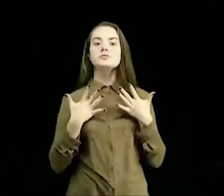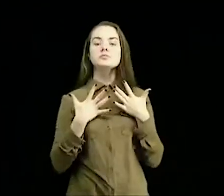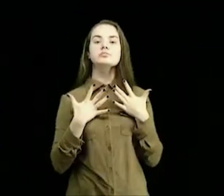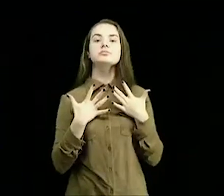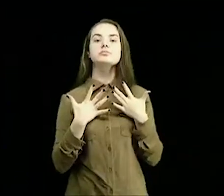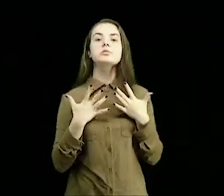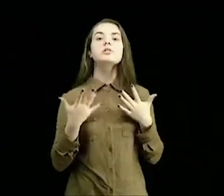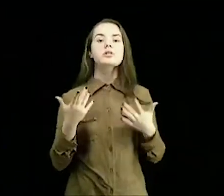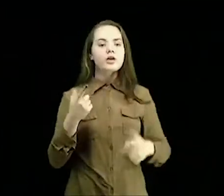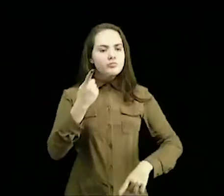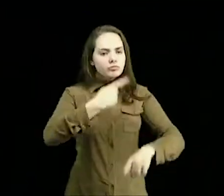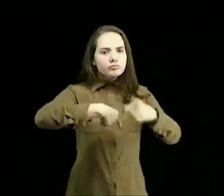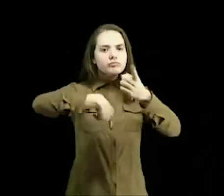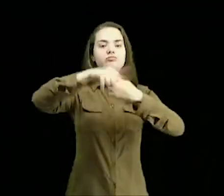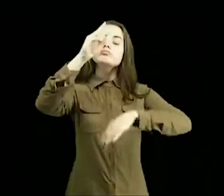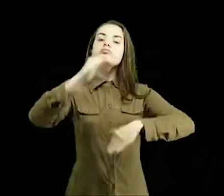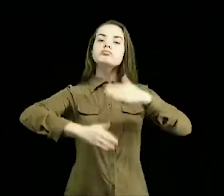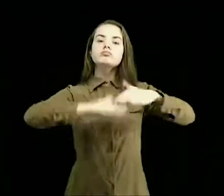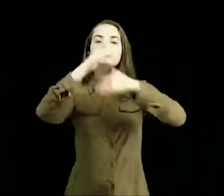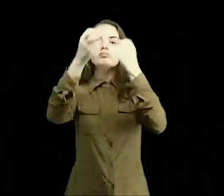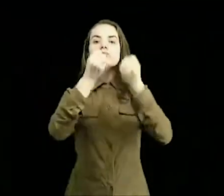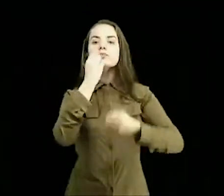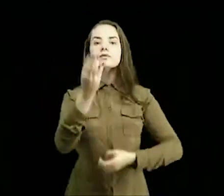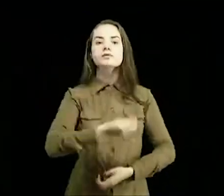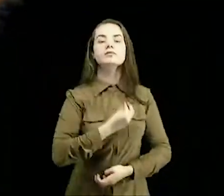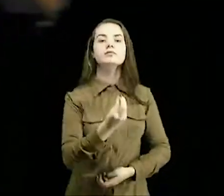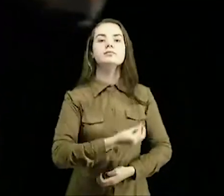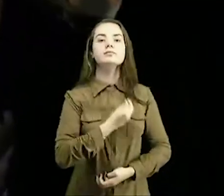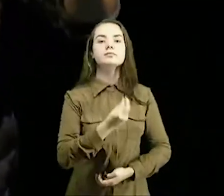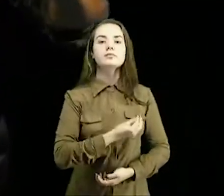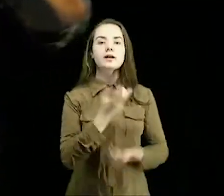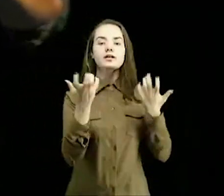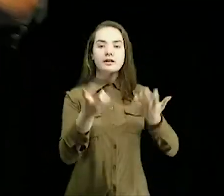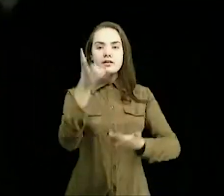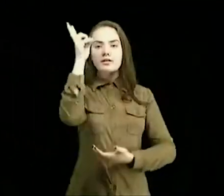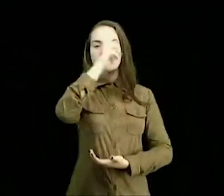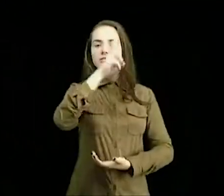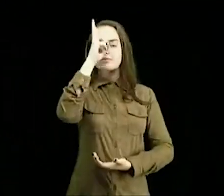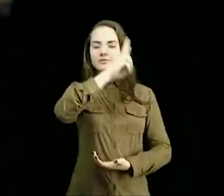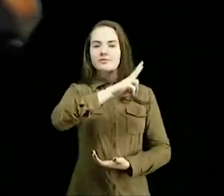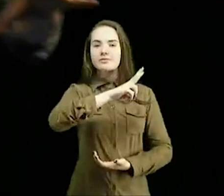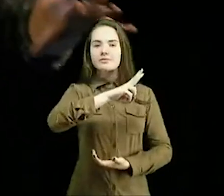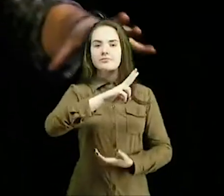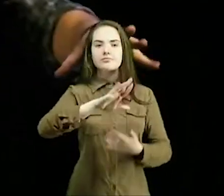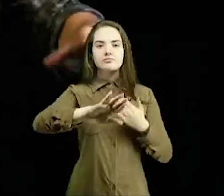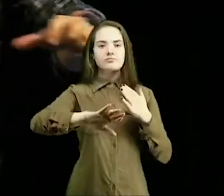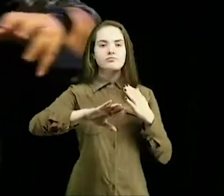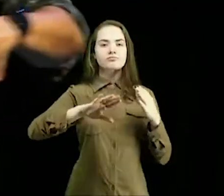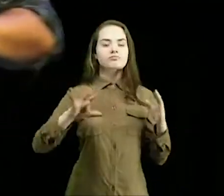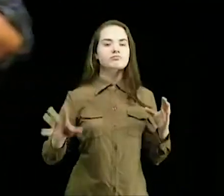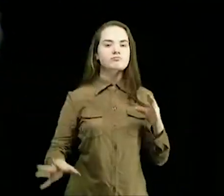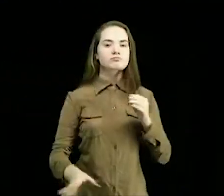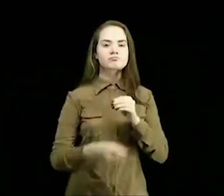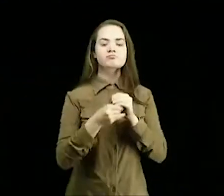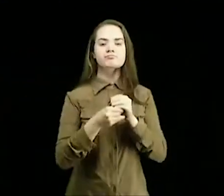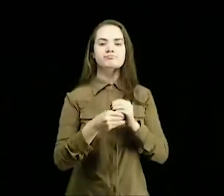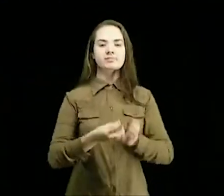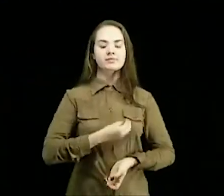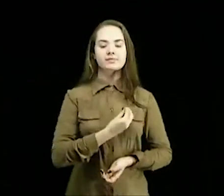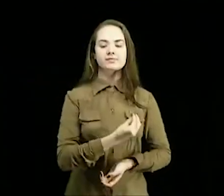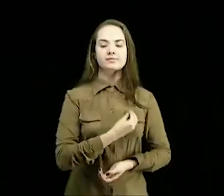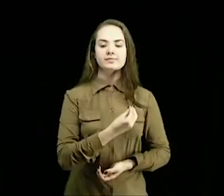quer que tudo dê certo na vida dele. Ele quer que a história dele seja completa. E ele viva